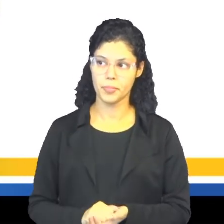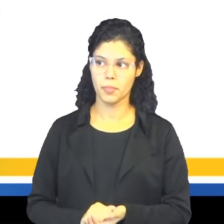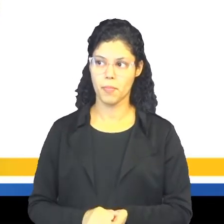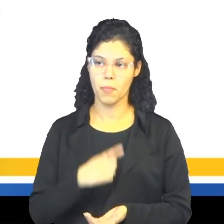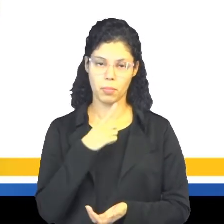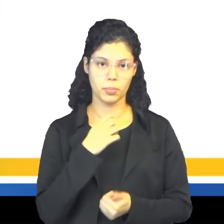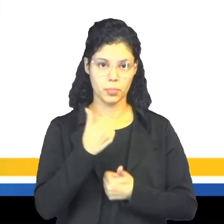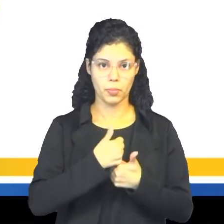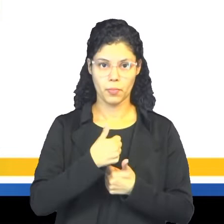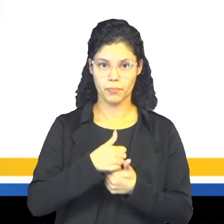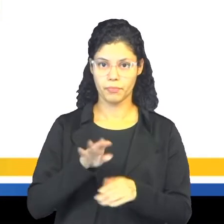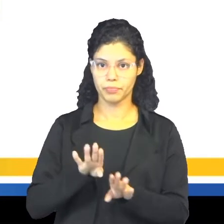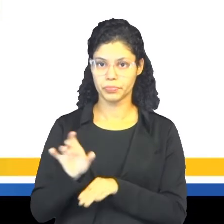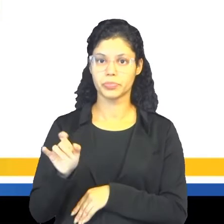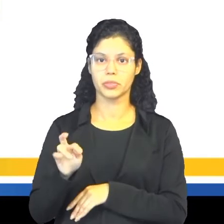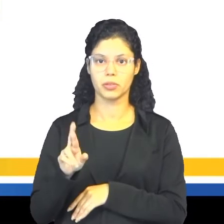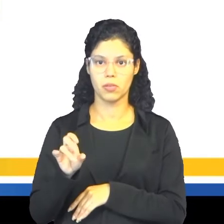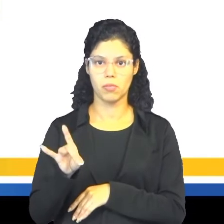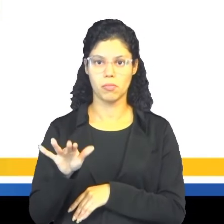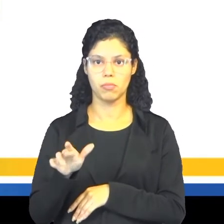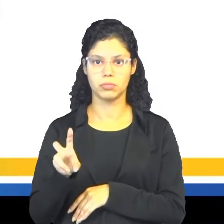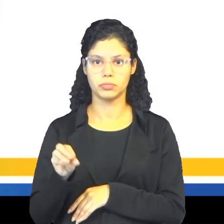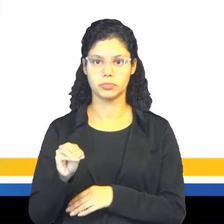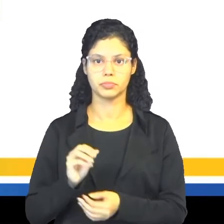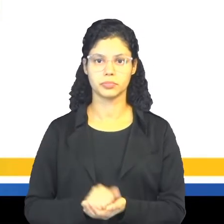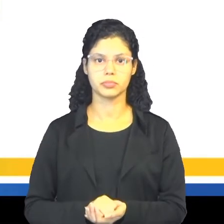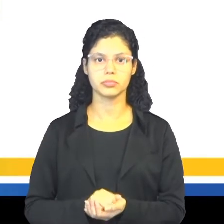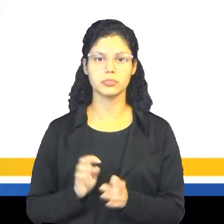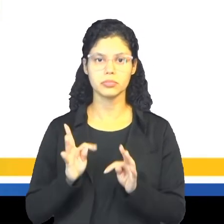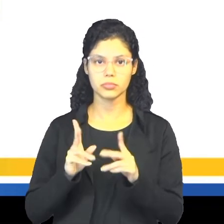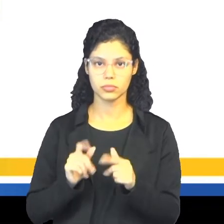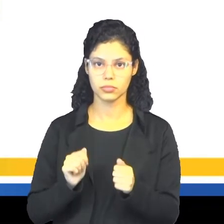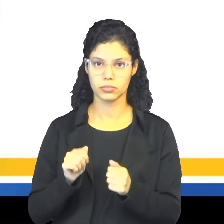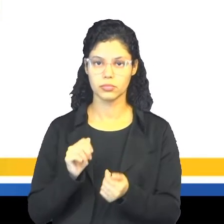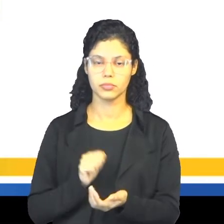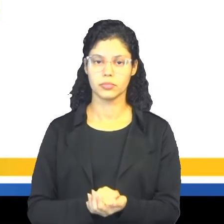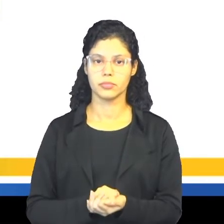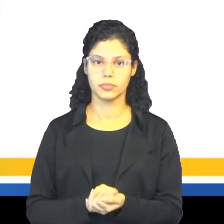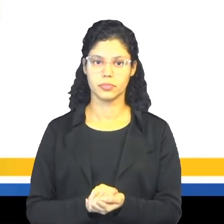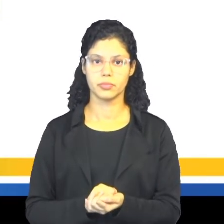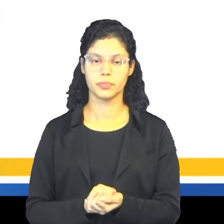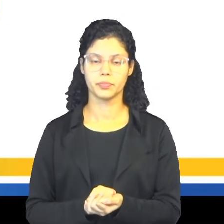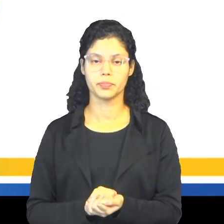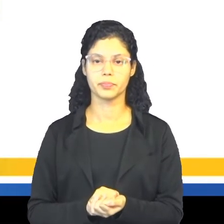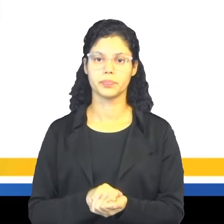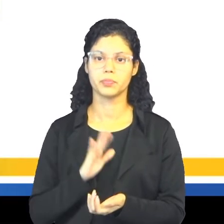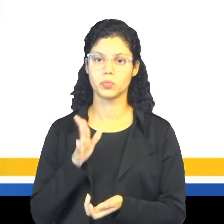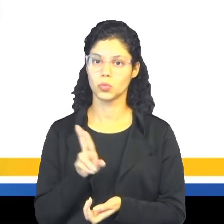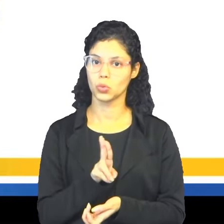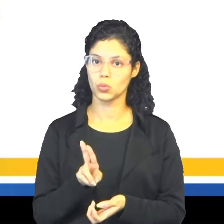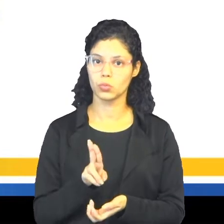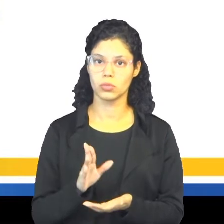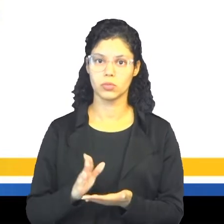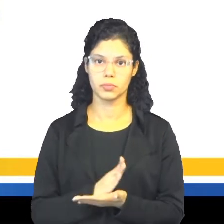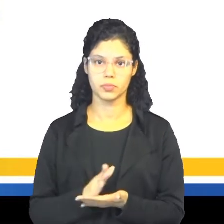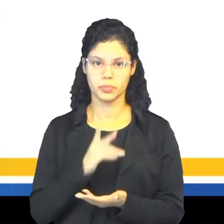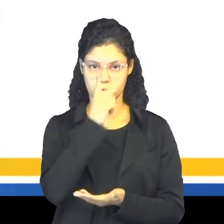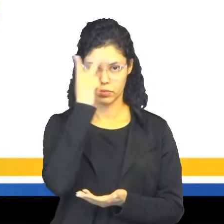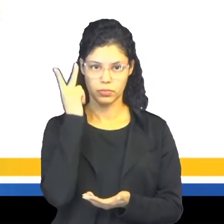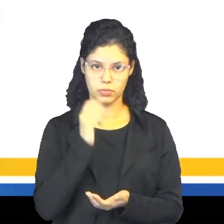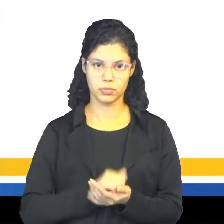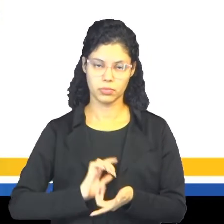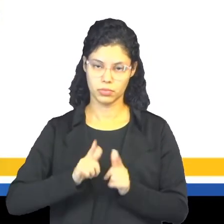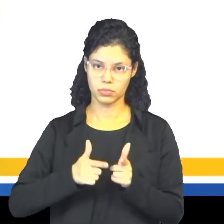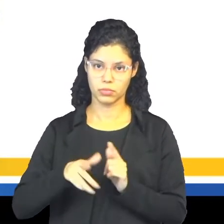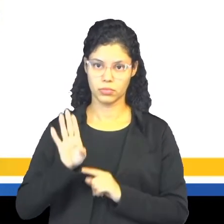Então tem um substantivo aí no meio Nem todas são adjetivos aí é tem um substantivo a palavra ao nome de alguém aí na letra